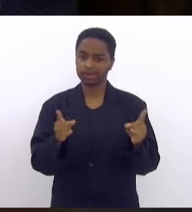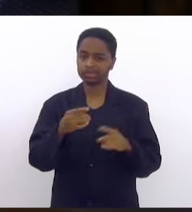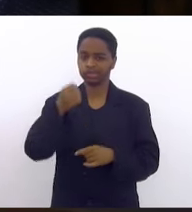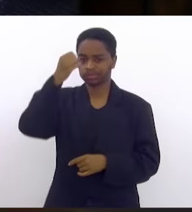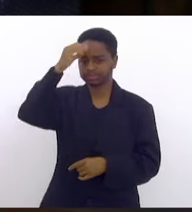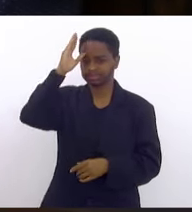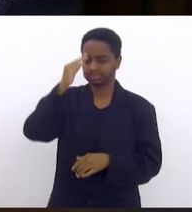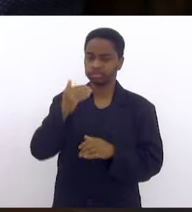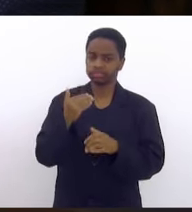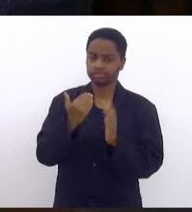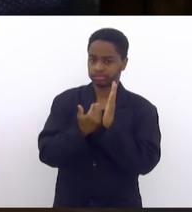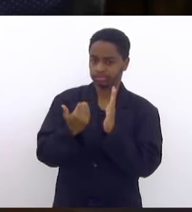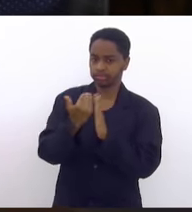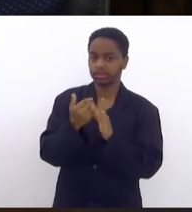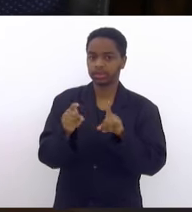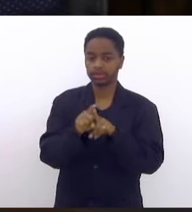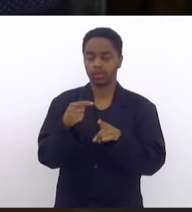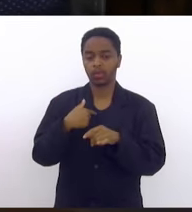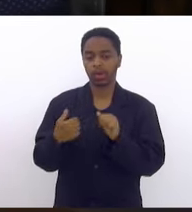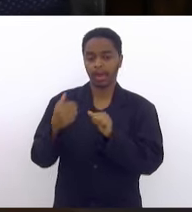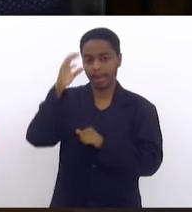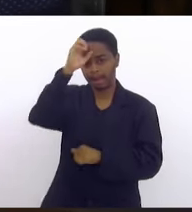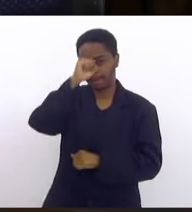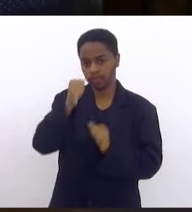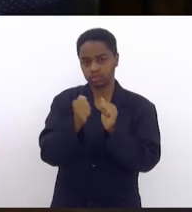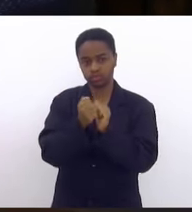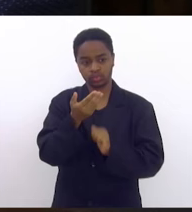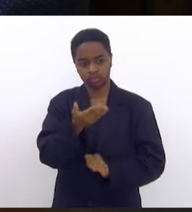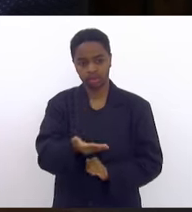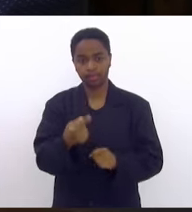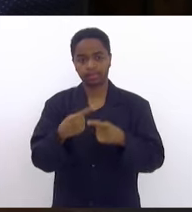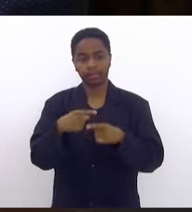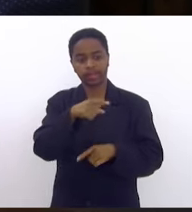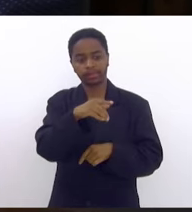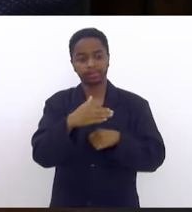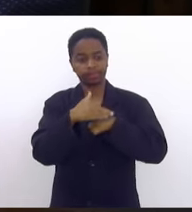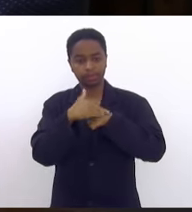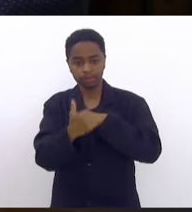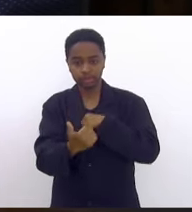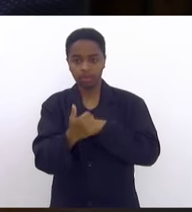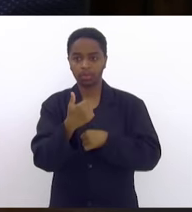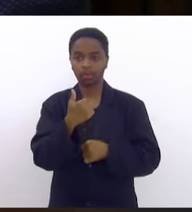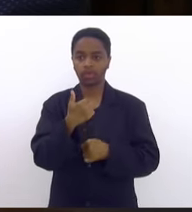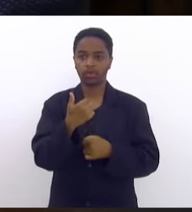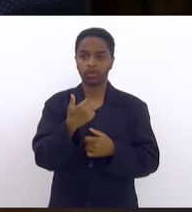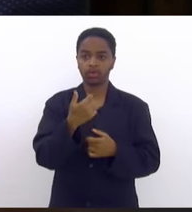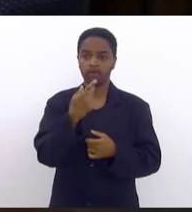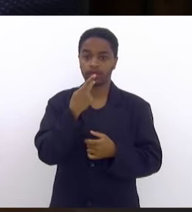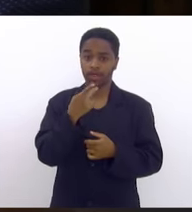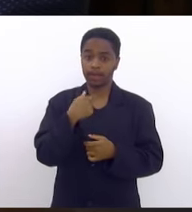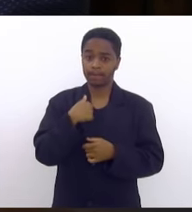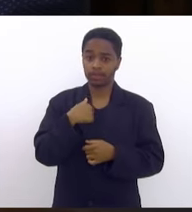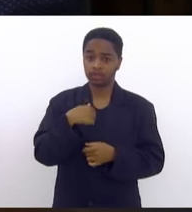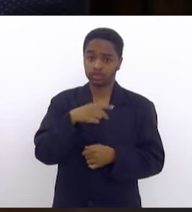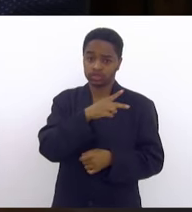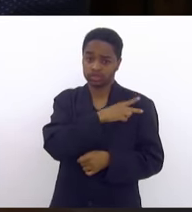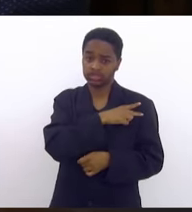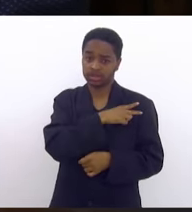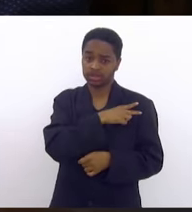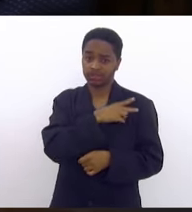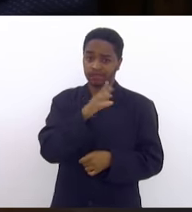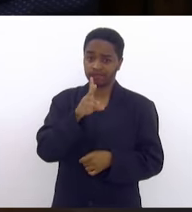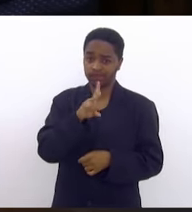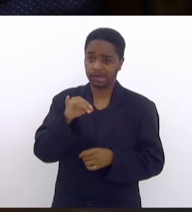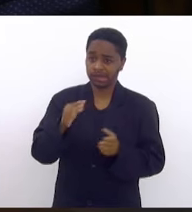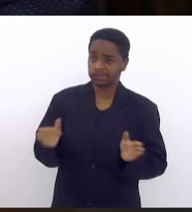grande. E eu tenho aprendido com ele. Quando ele me chamou, eu disse, Roque, o chefe ali, o homem, vai botar você lá em cima. Eu disse, rapaz, o